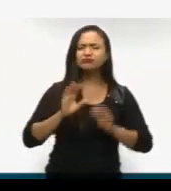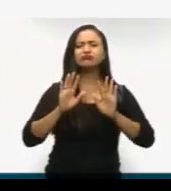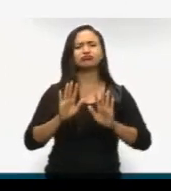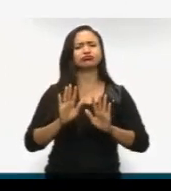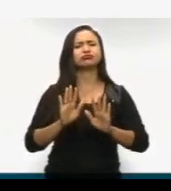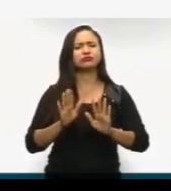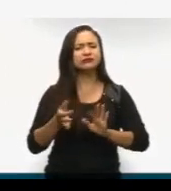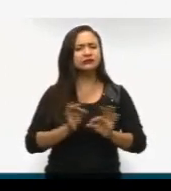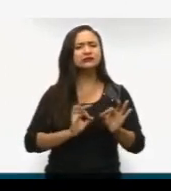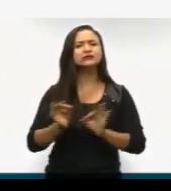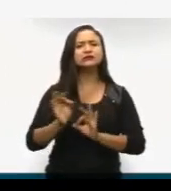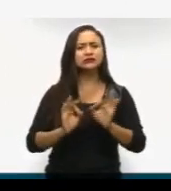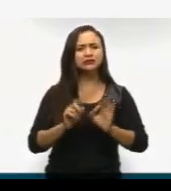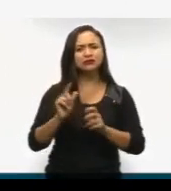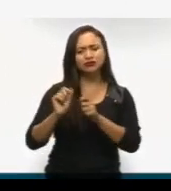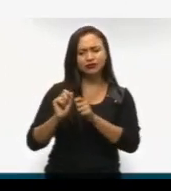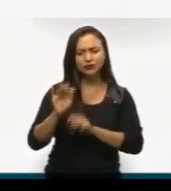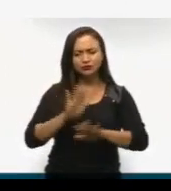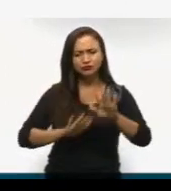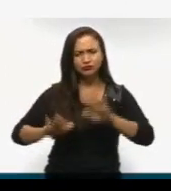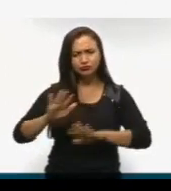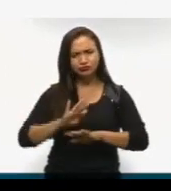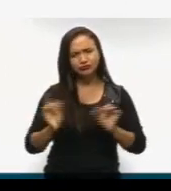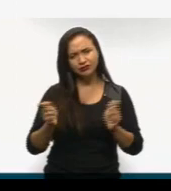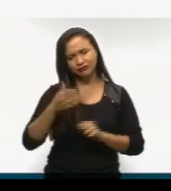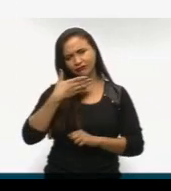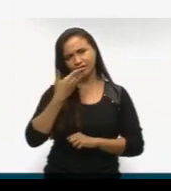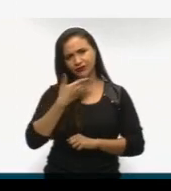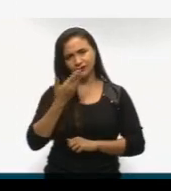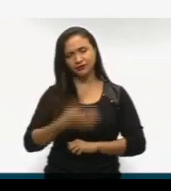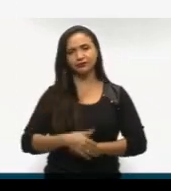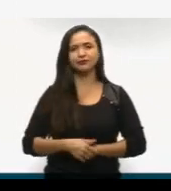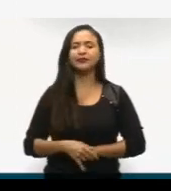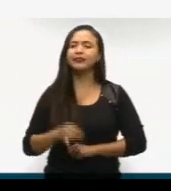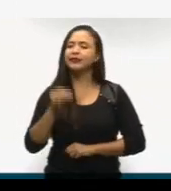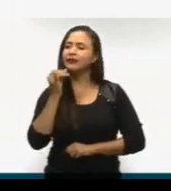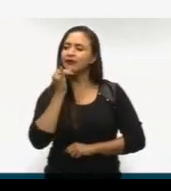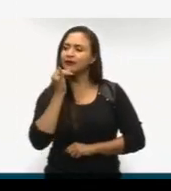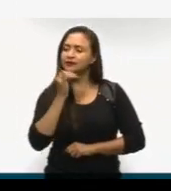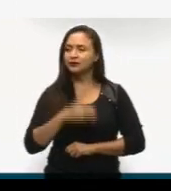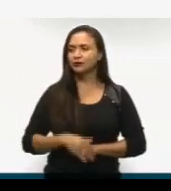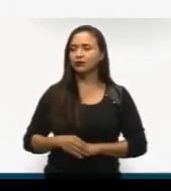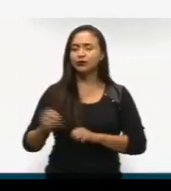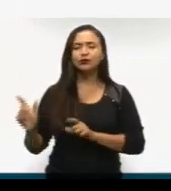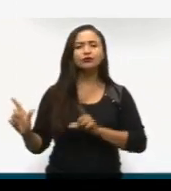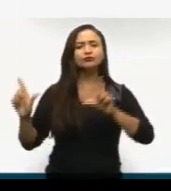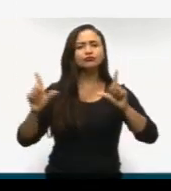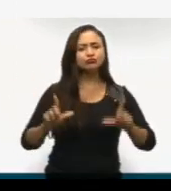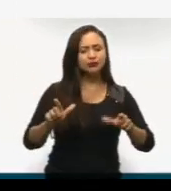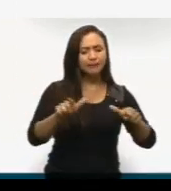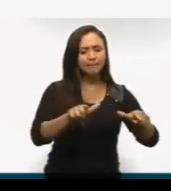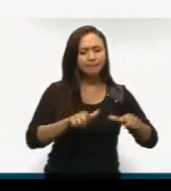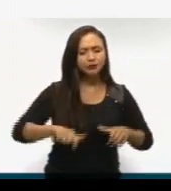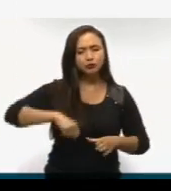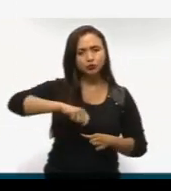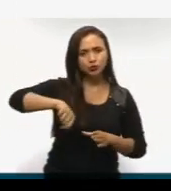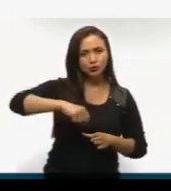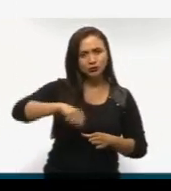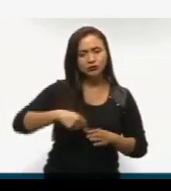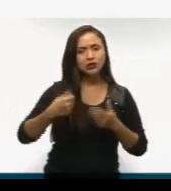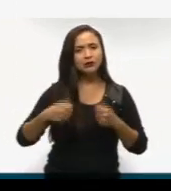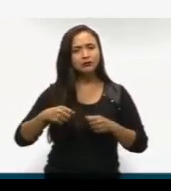fazer o orçamento, já vai estar bem implícito para você, tá? Exemplo, para assentar o piso da cozinha, você precisa de algumas